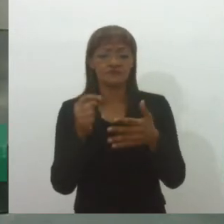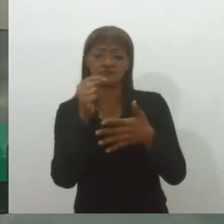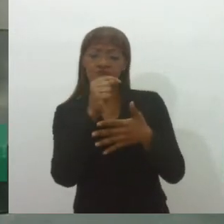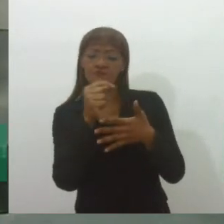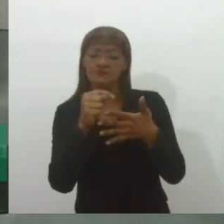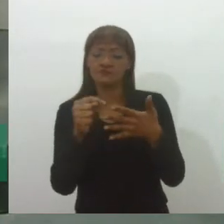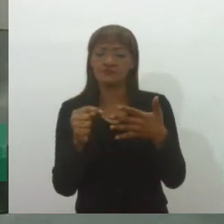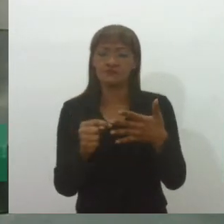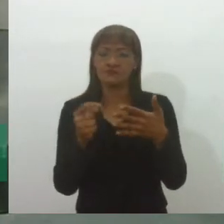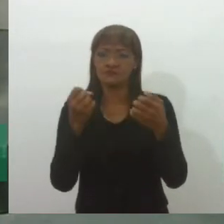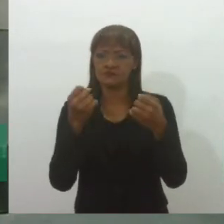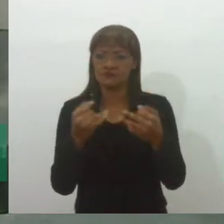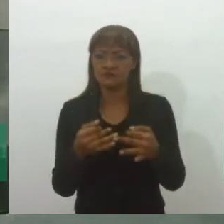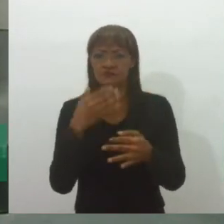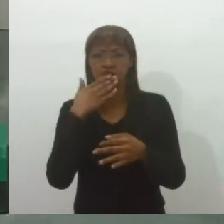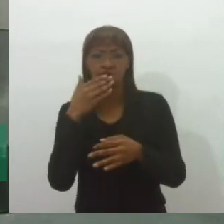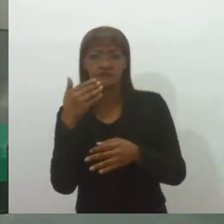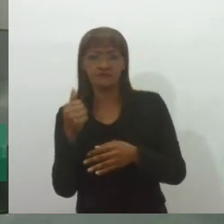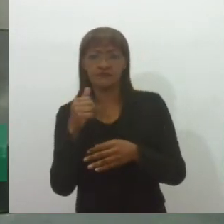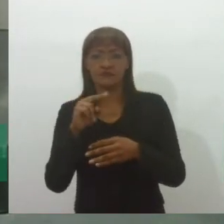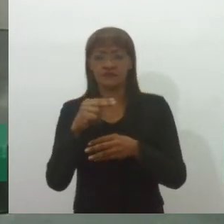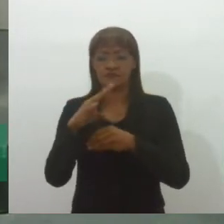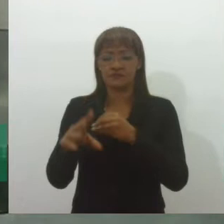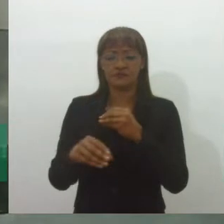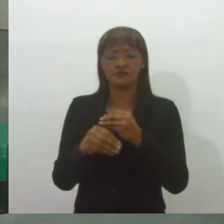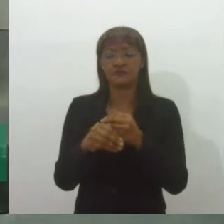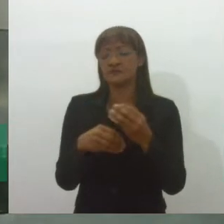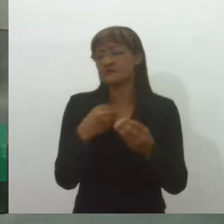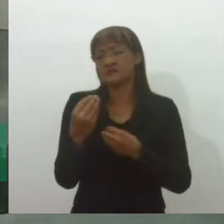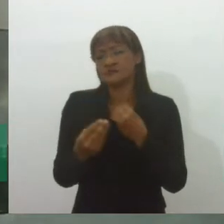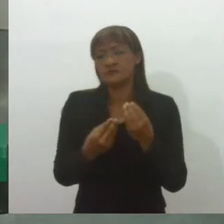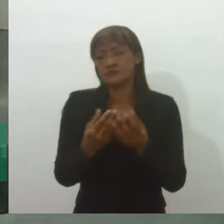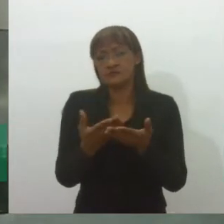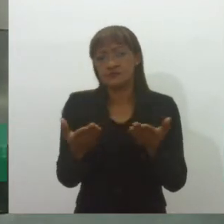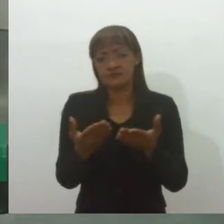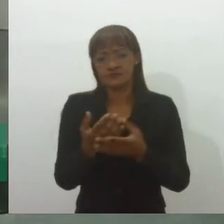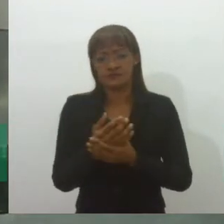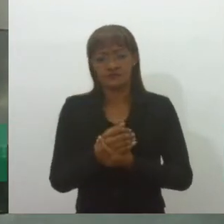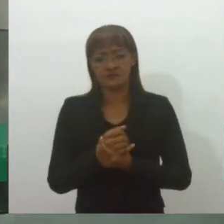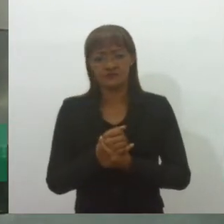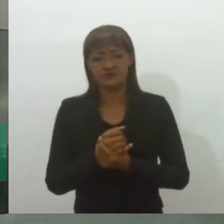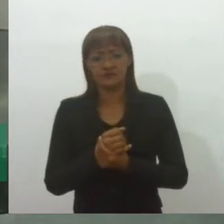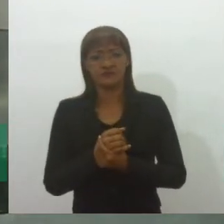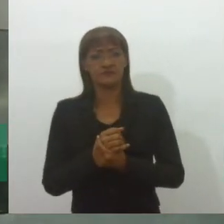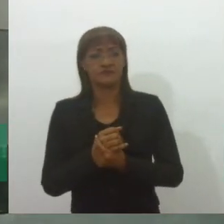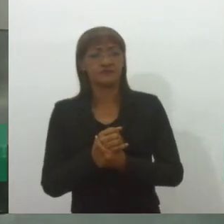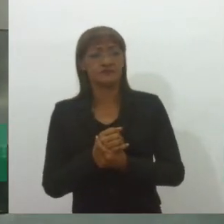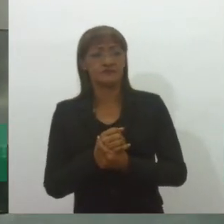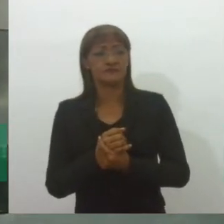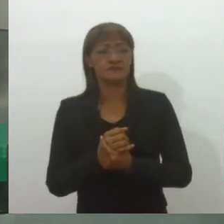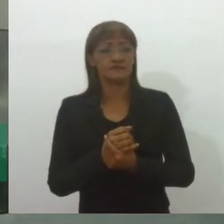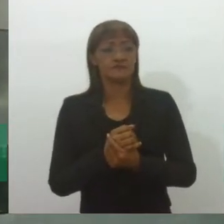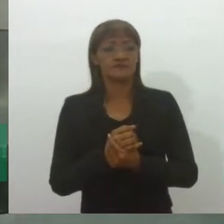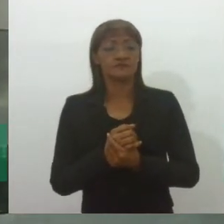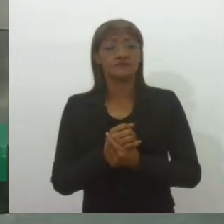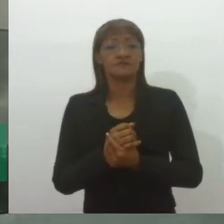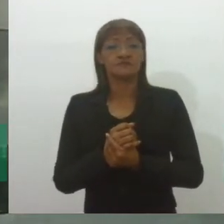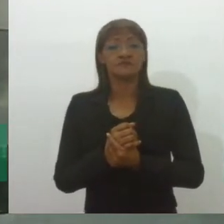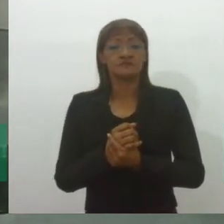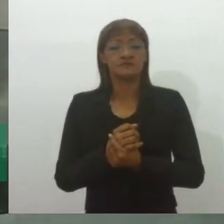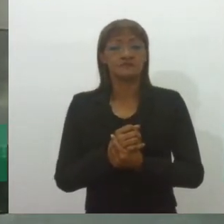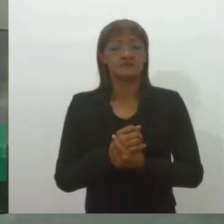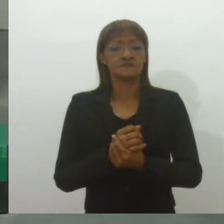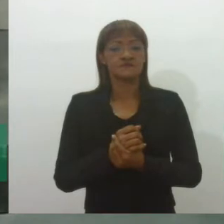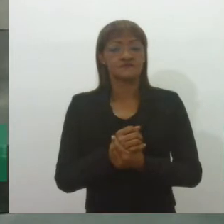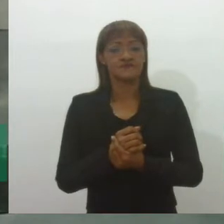melhor complementado? Como é que você avalia de forma ampla o PL 1280? Não, eu